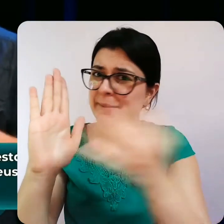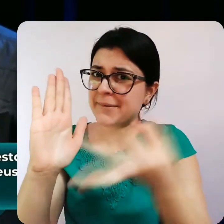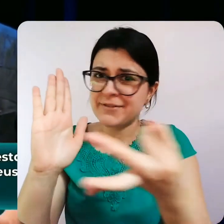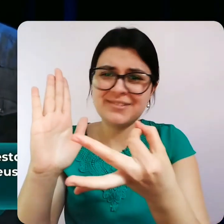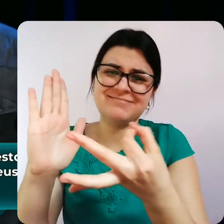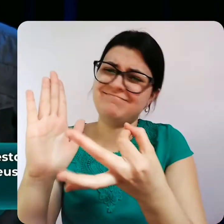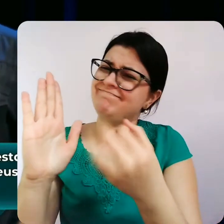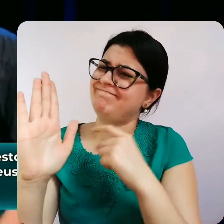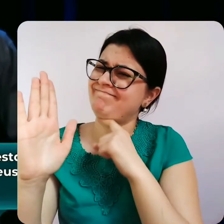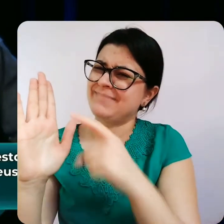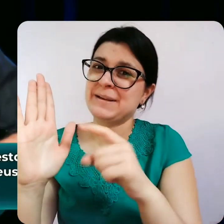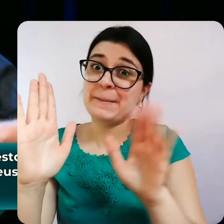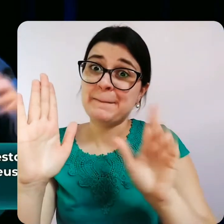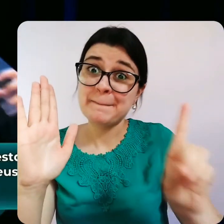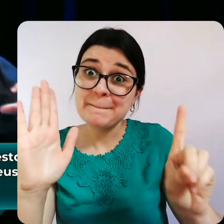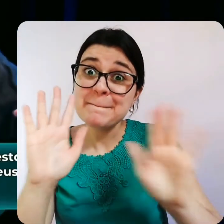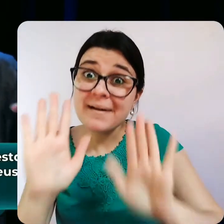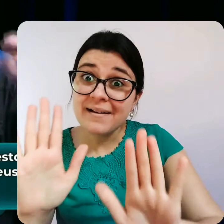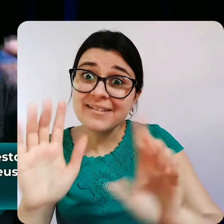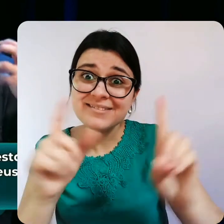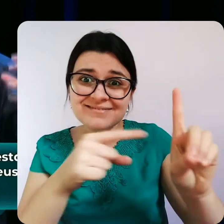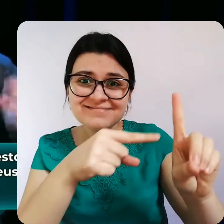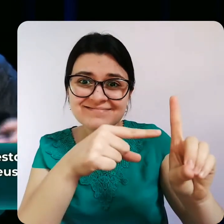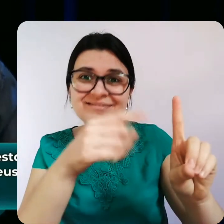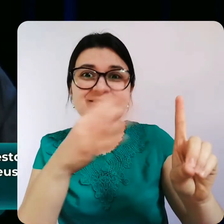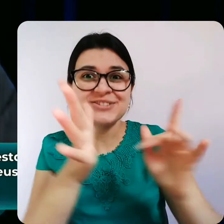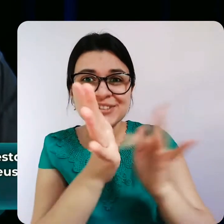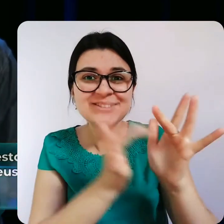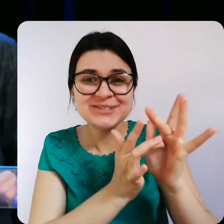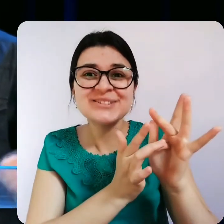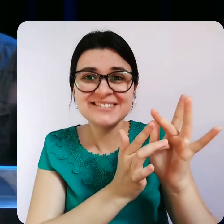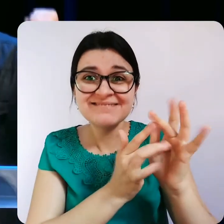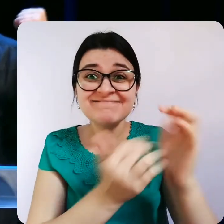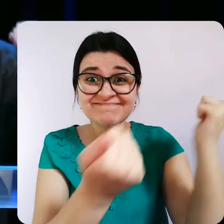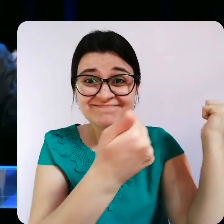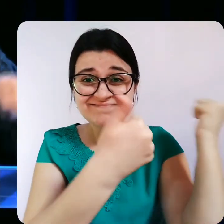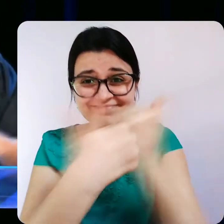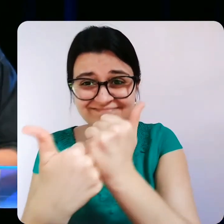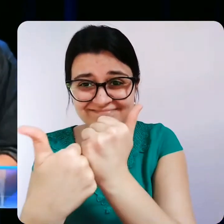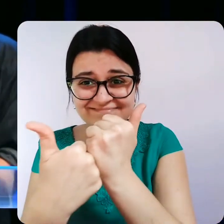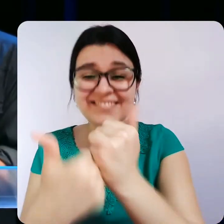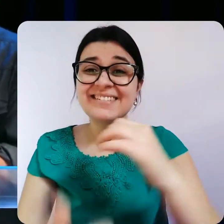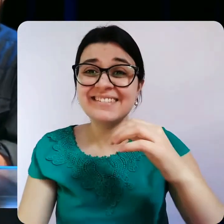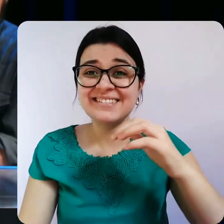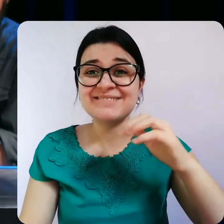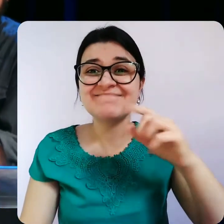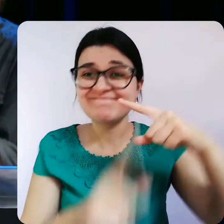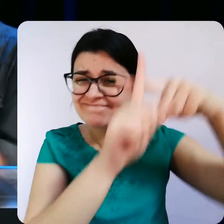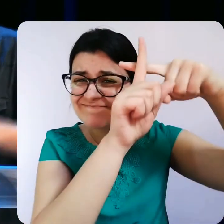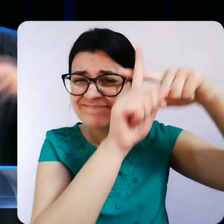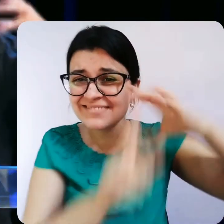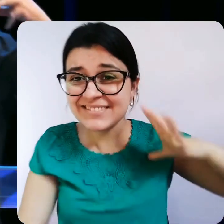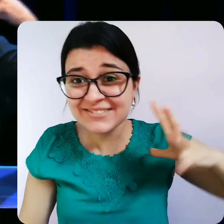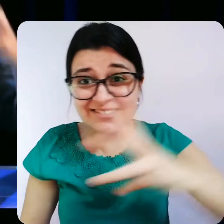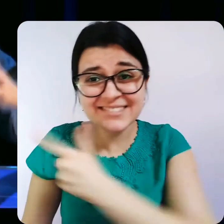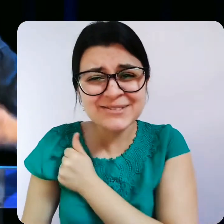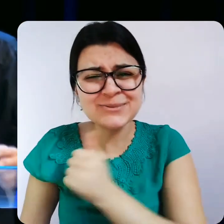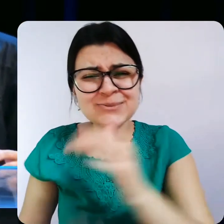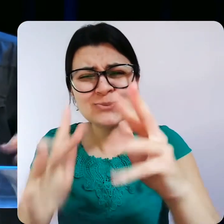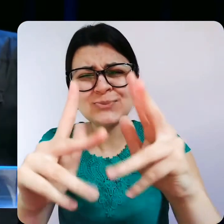Aleluia. Paulo está dizendo, nós éramos escravos, nós somos escravos